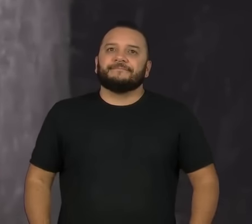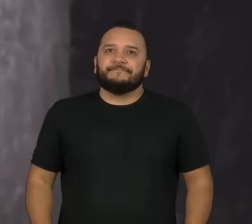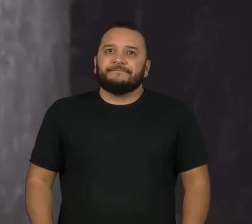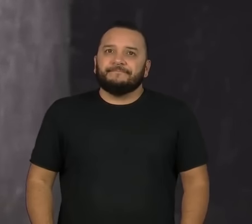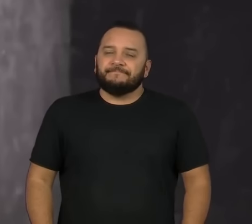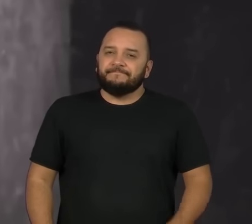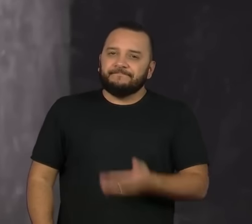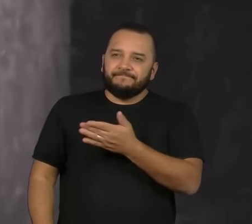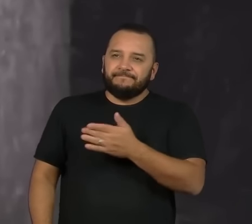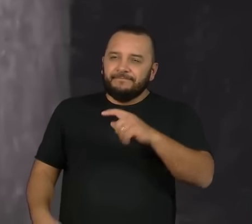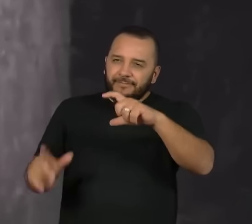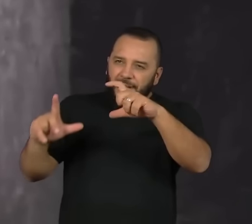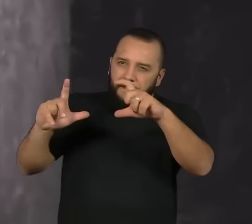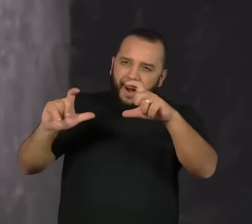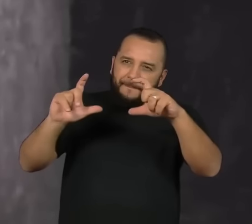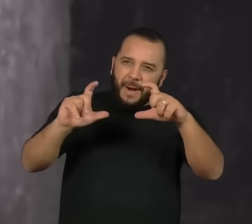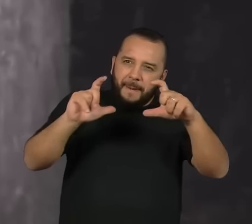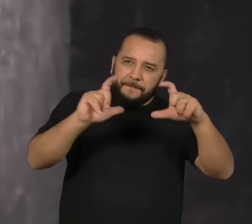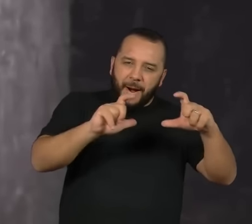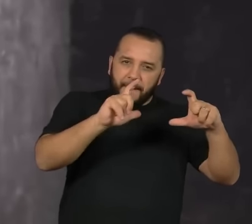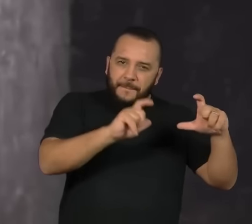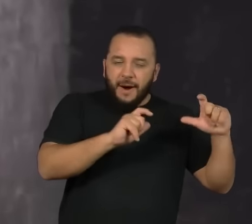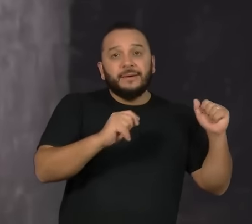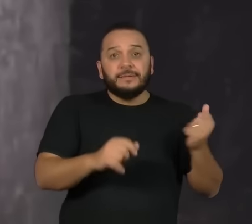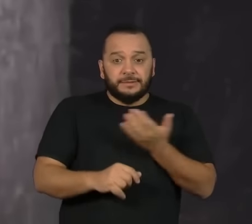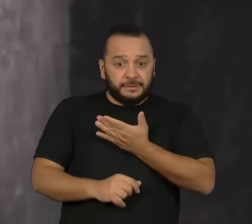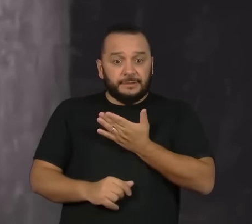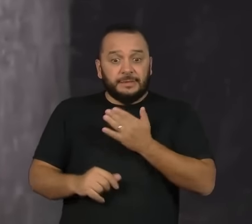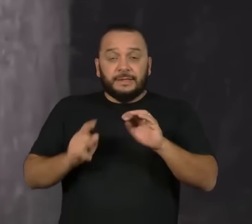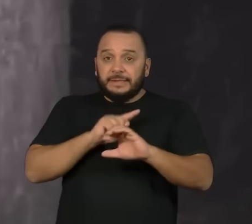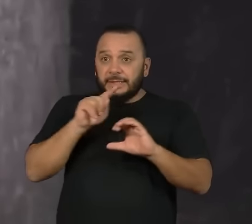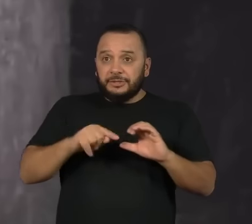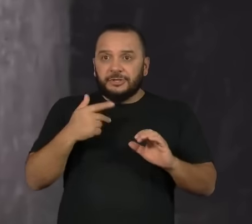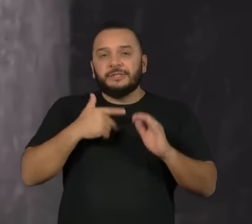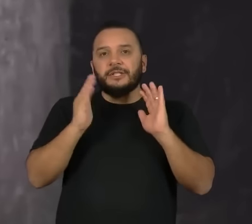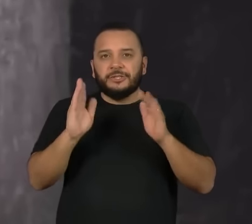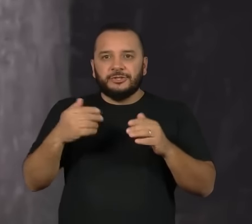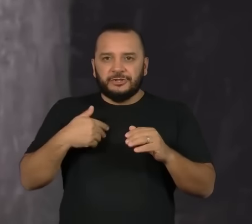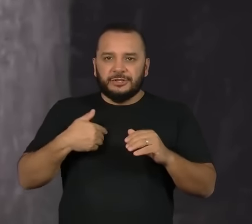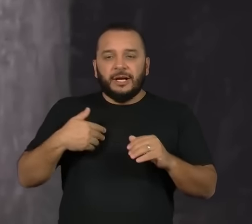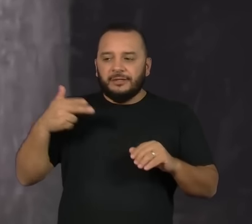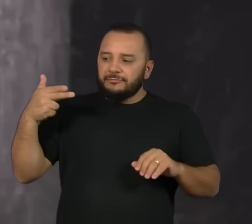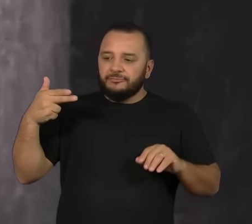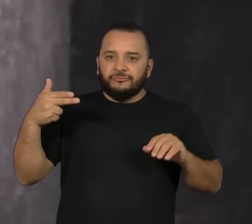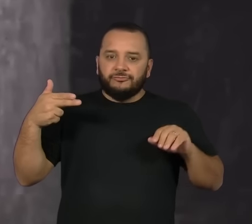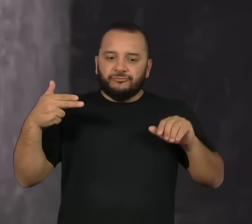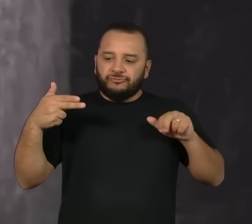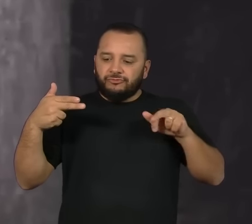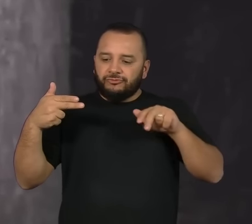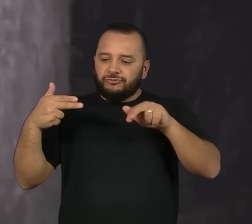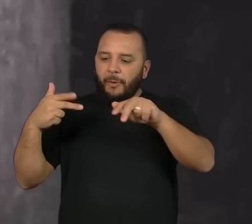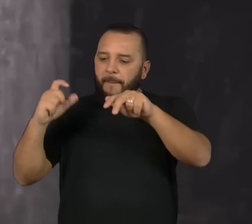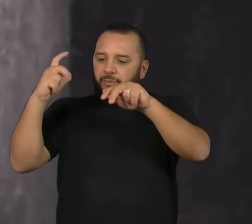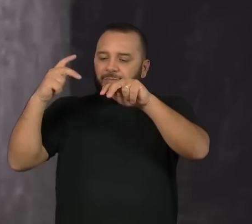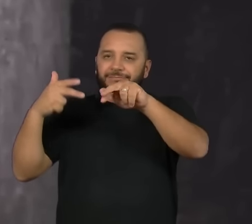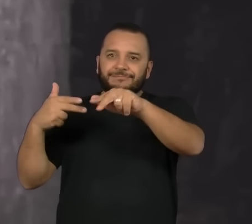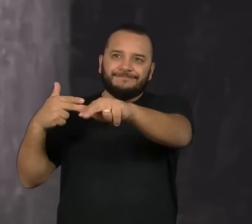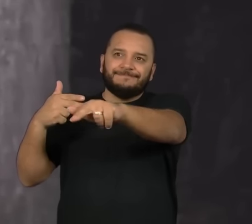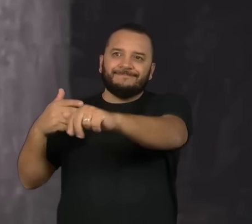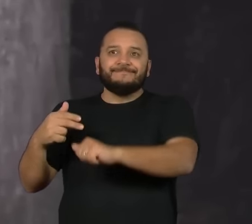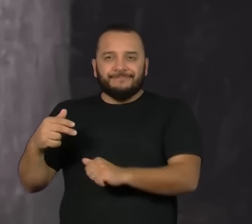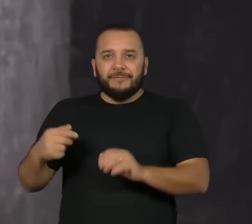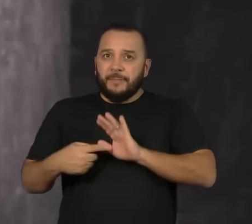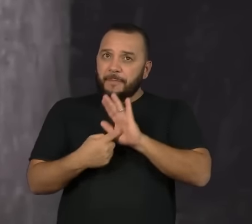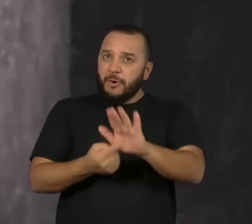As armadilhas fotográficas usadas por cientistas para captar imagens quando os humanos não estão por perto mostram